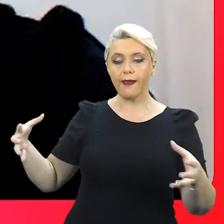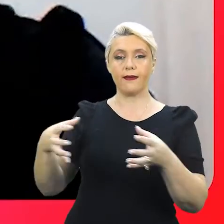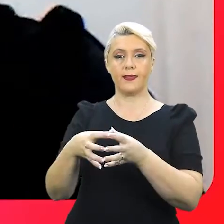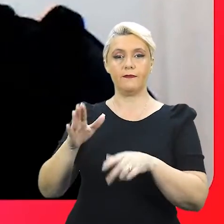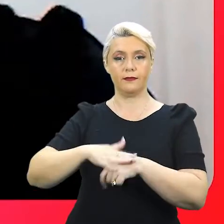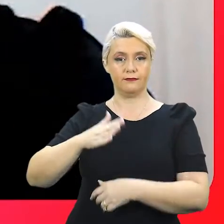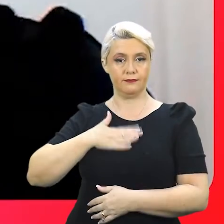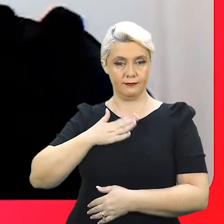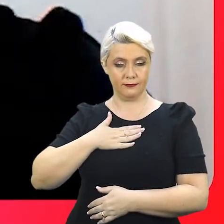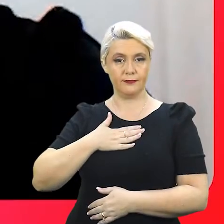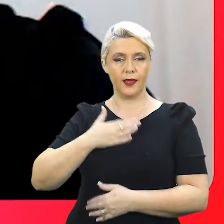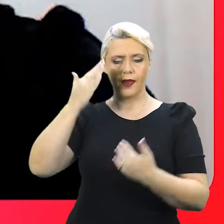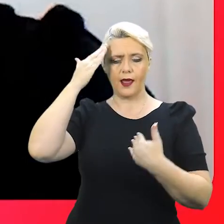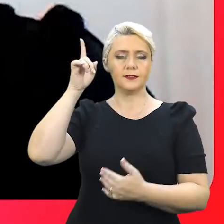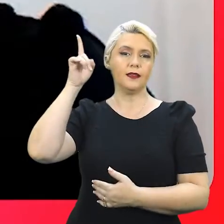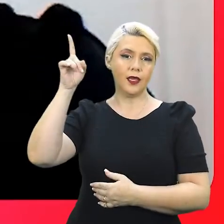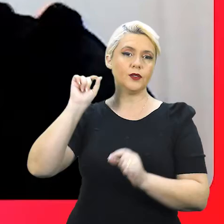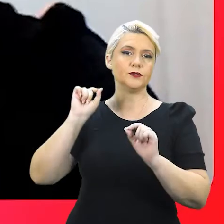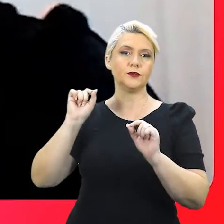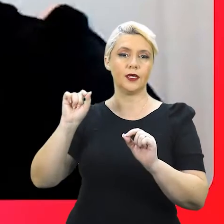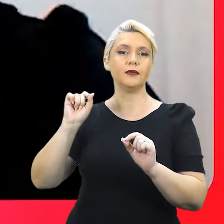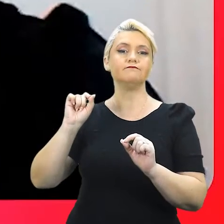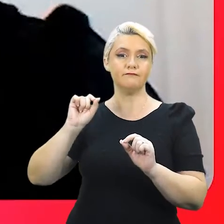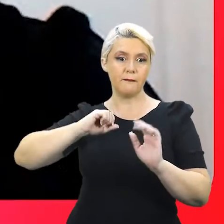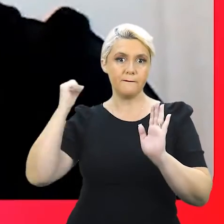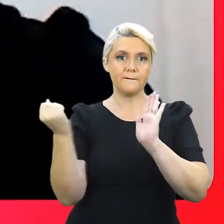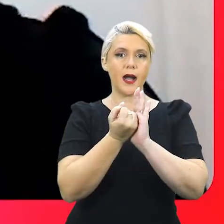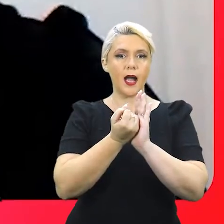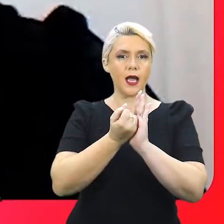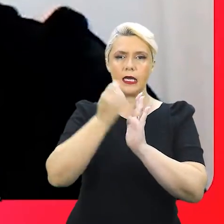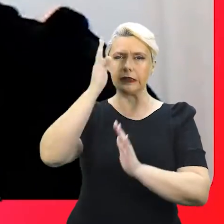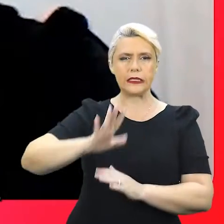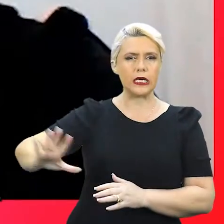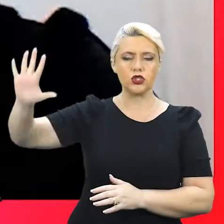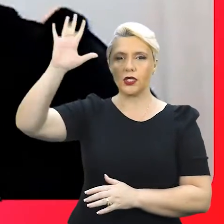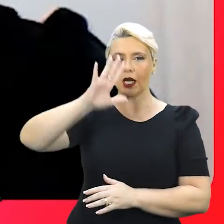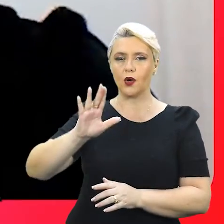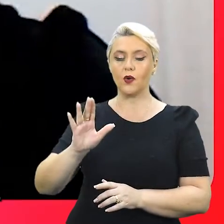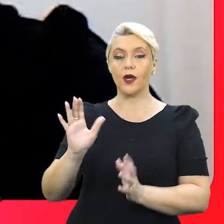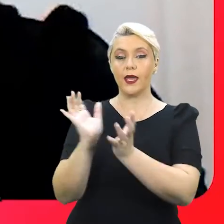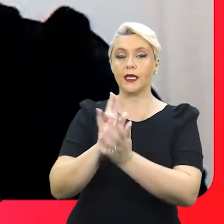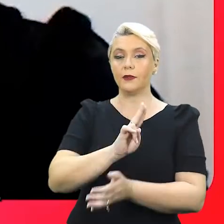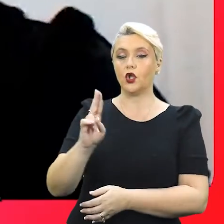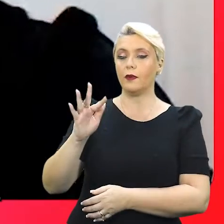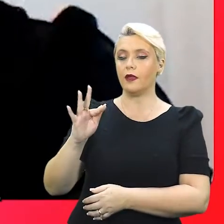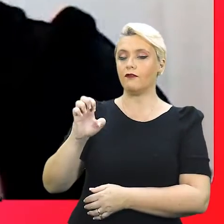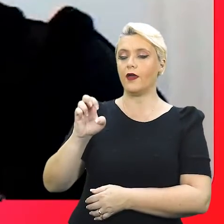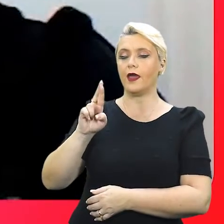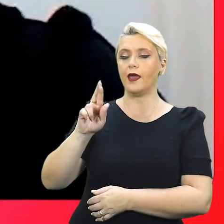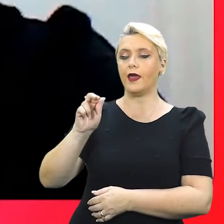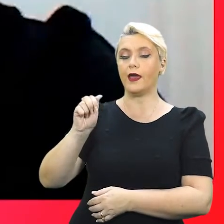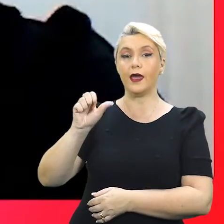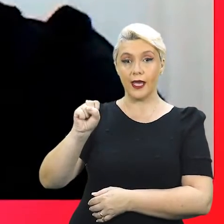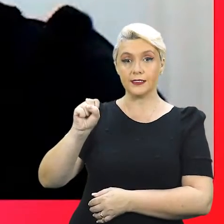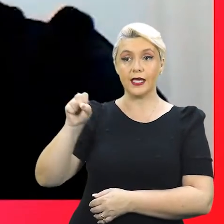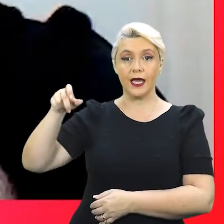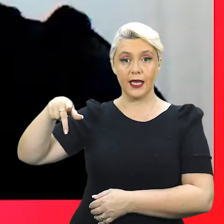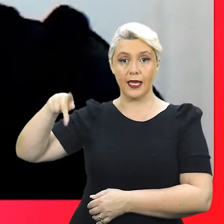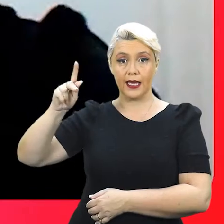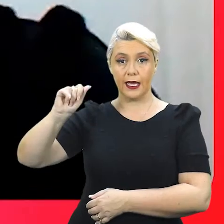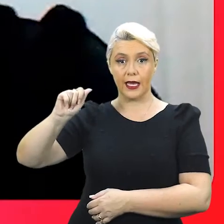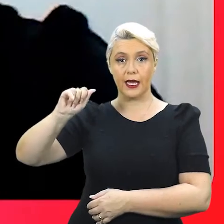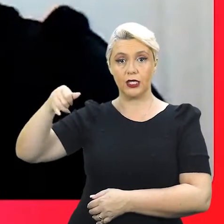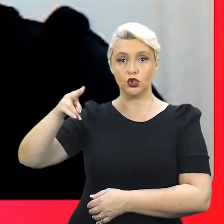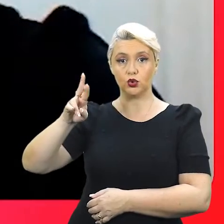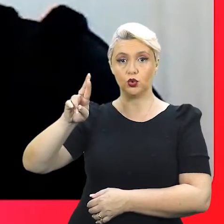Deus, ela virou uma marca nacional, as Feras do Cajuru, porque, como eu disse, ela chegou a